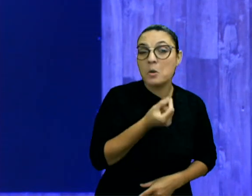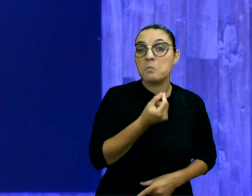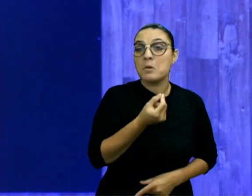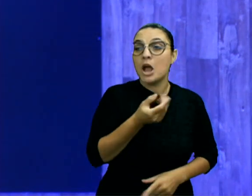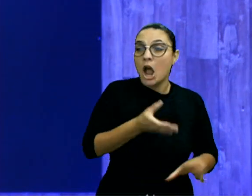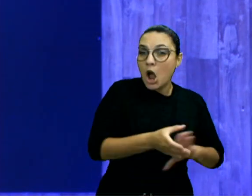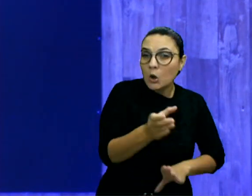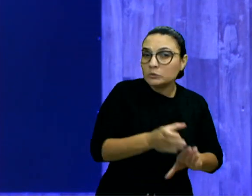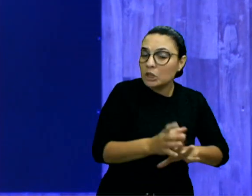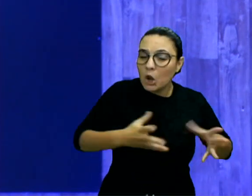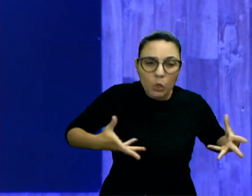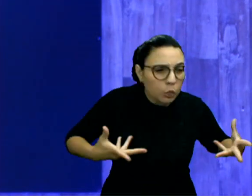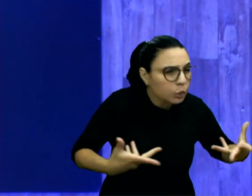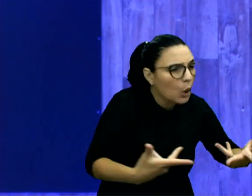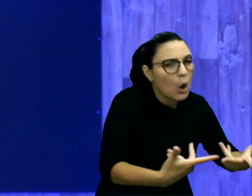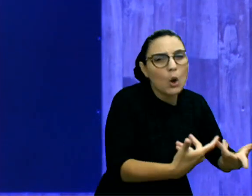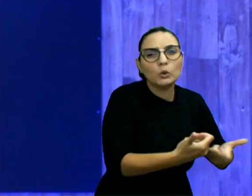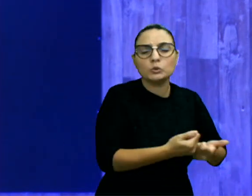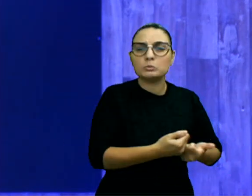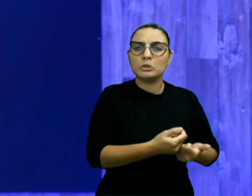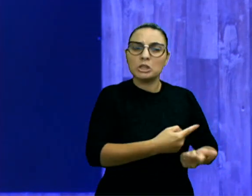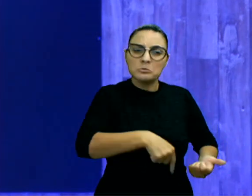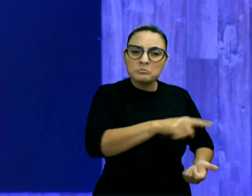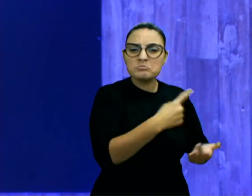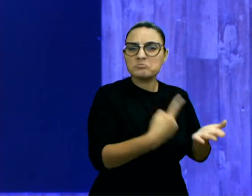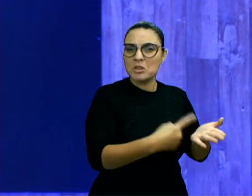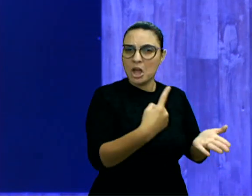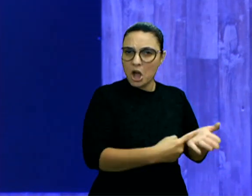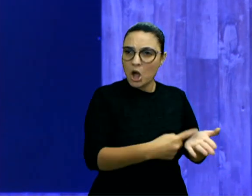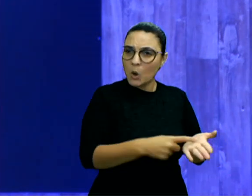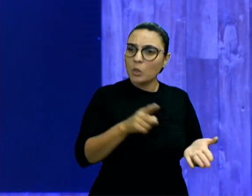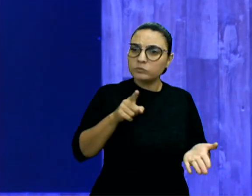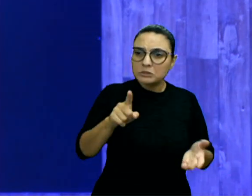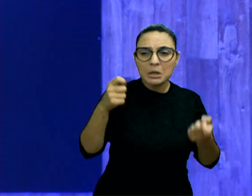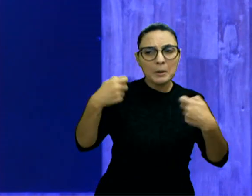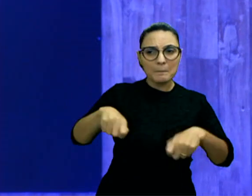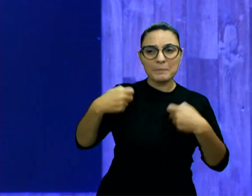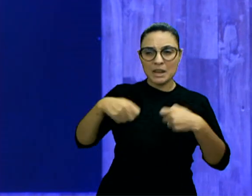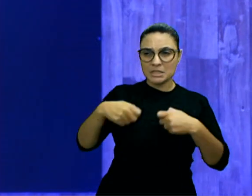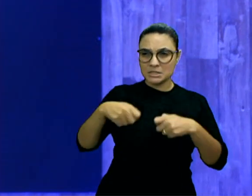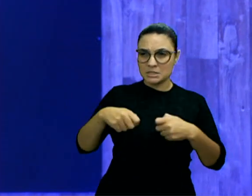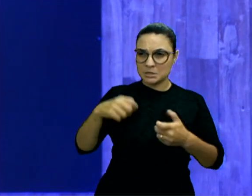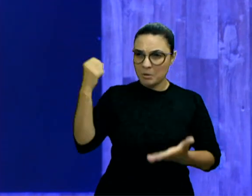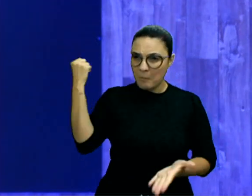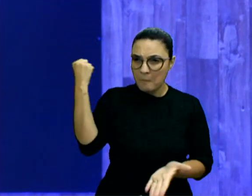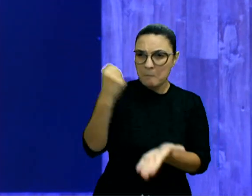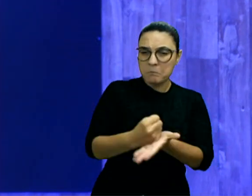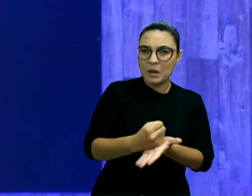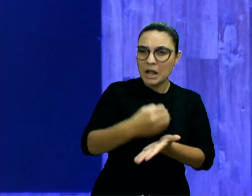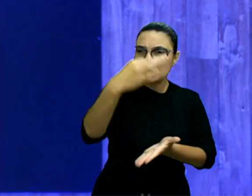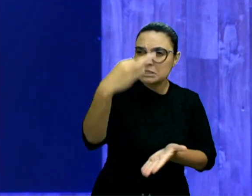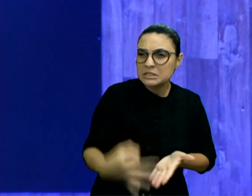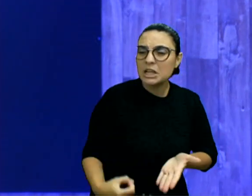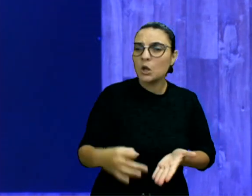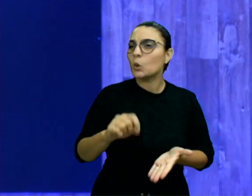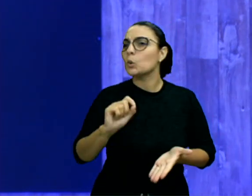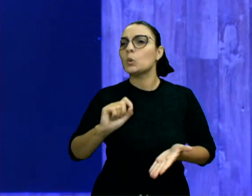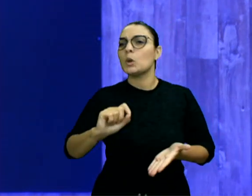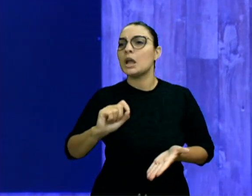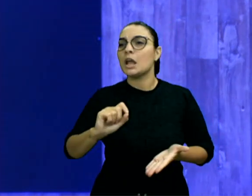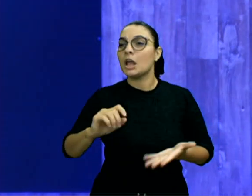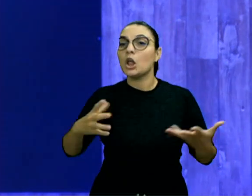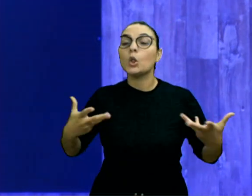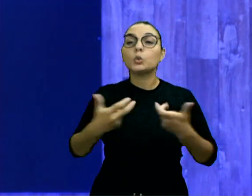os governadores concordam em que o rei deve emitir um decreto ordenando que